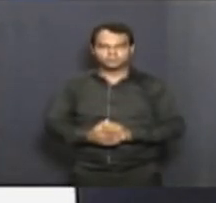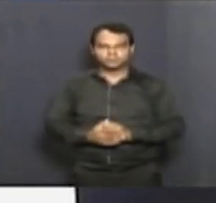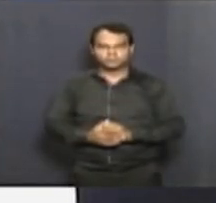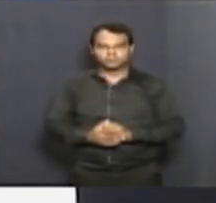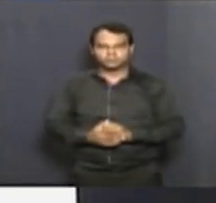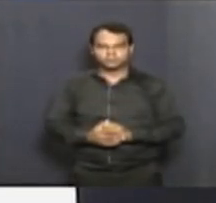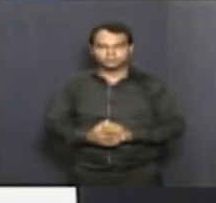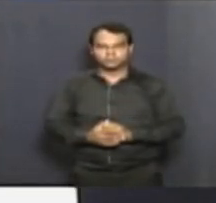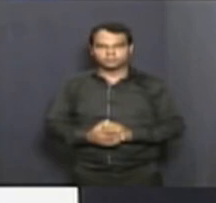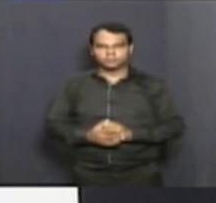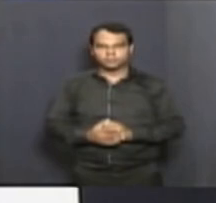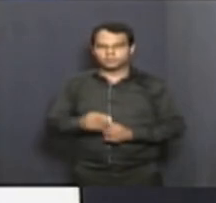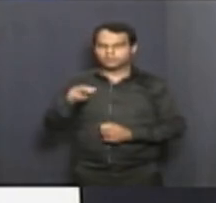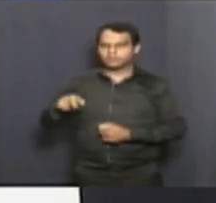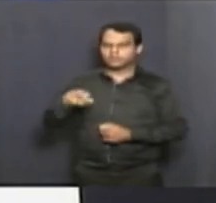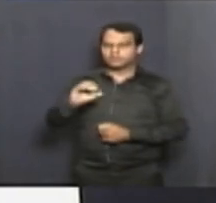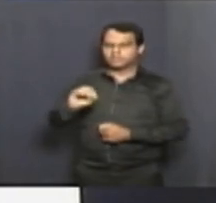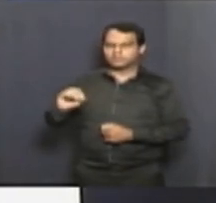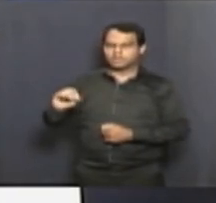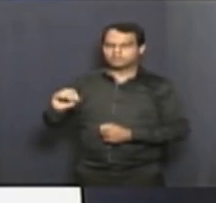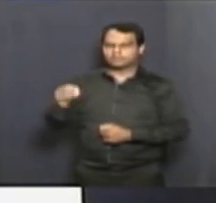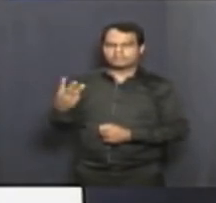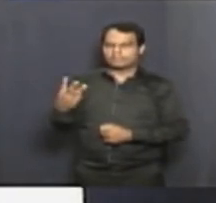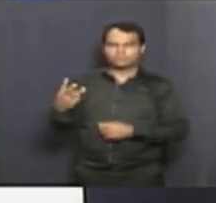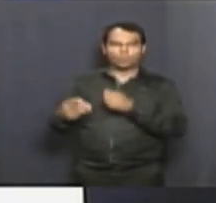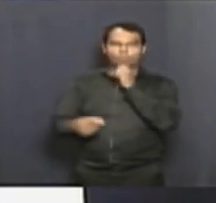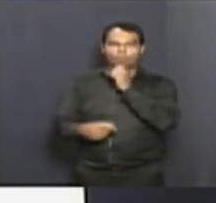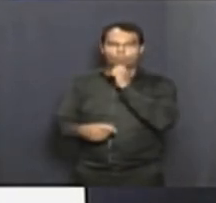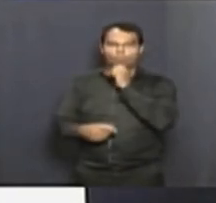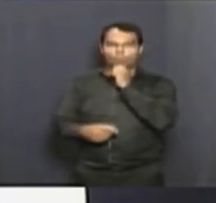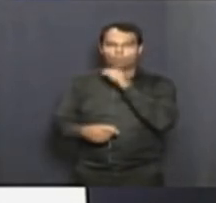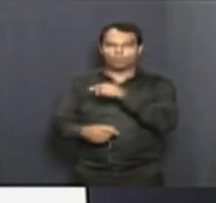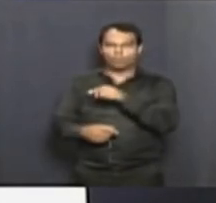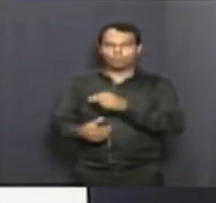eu tô vendo zero mesmo havendo três aqui